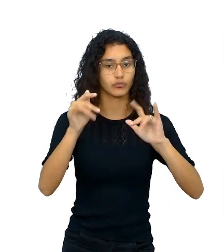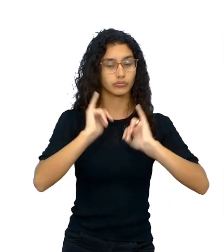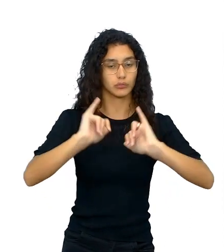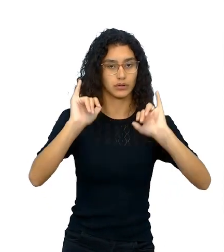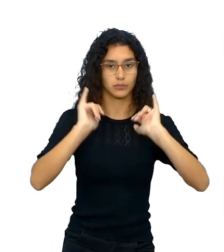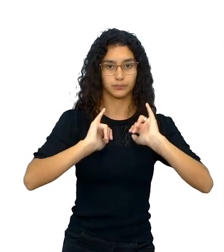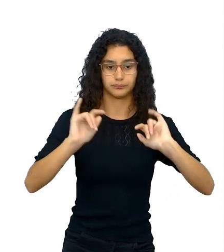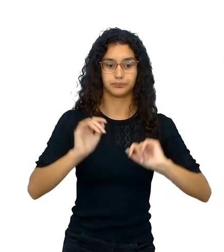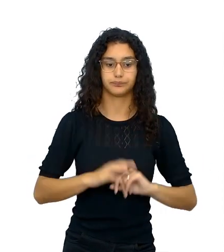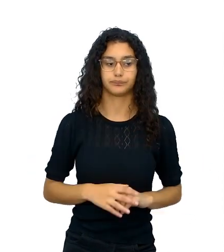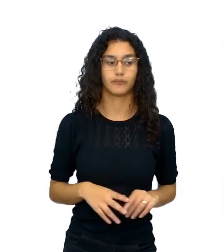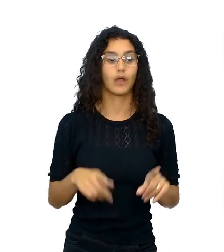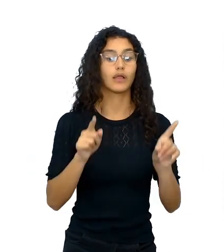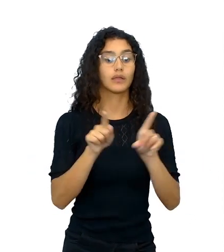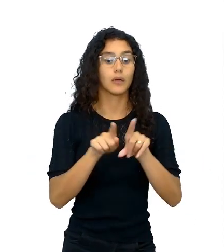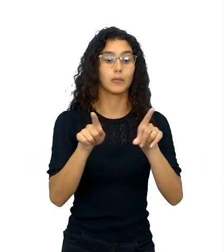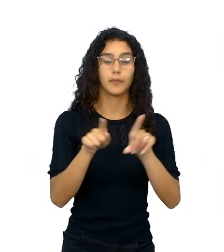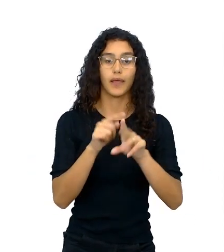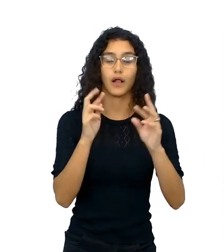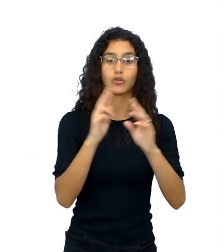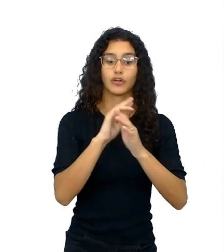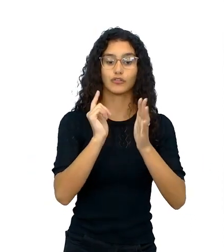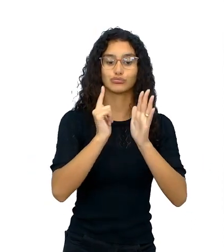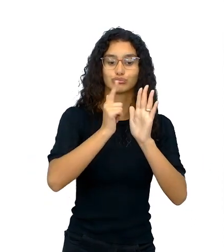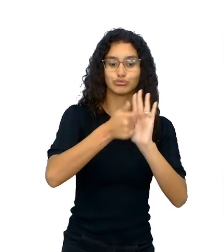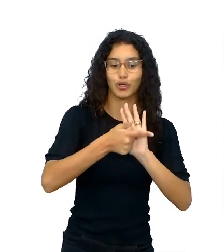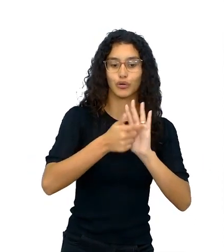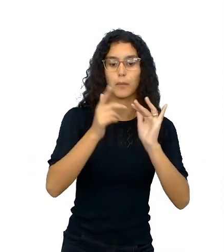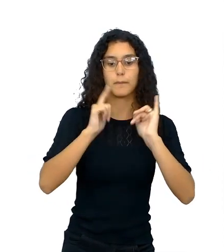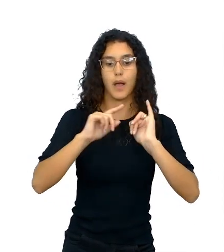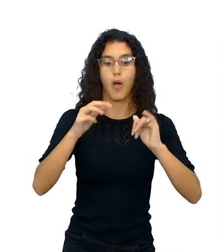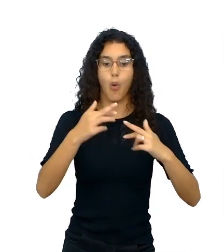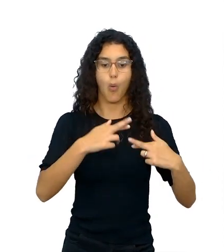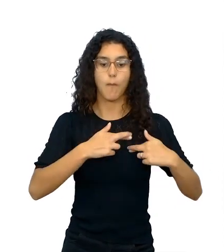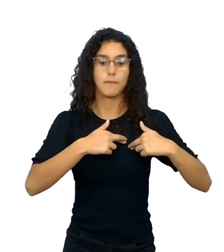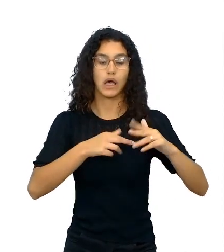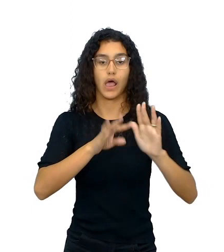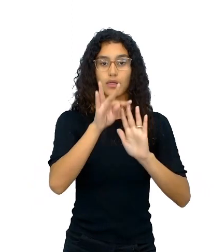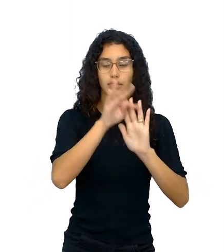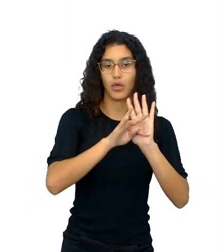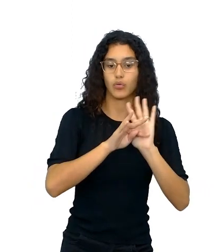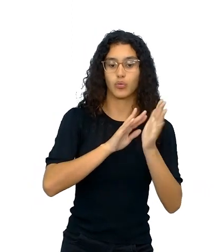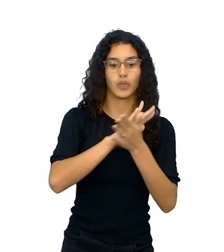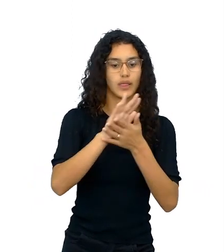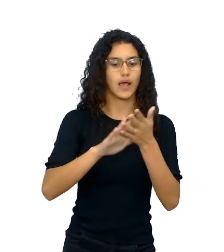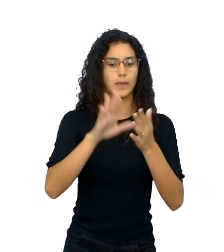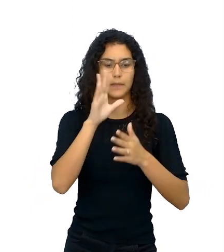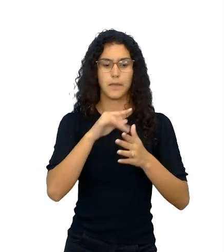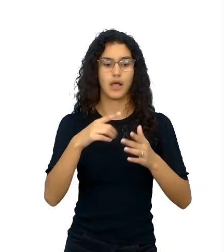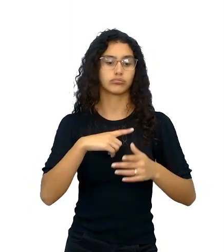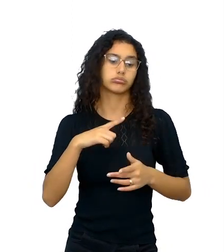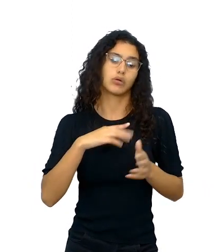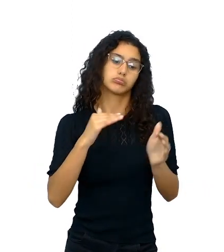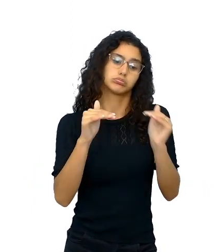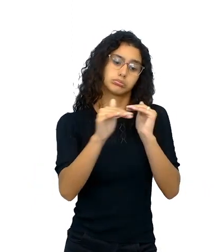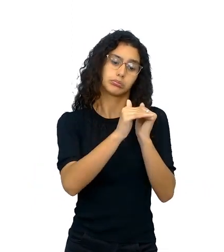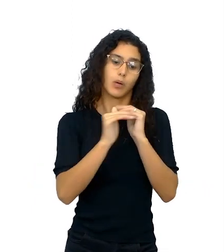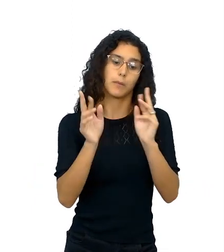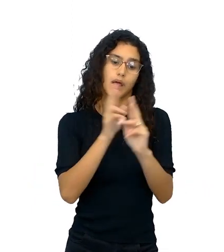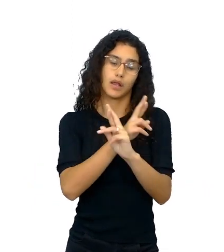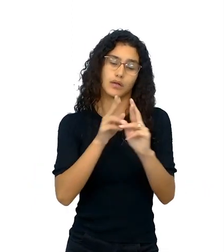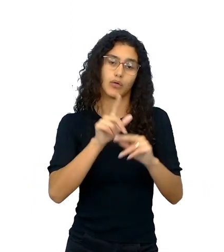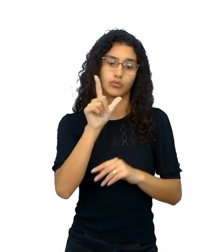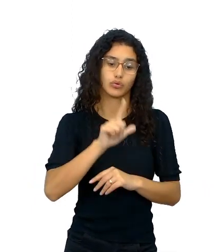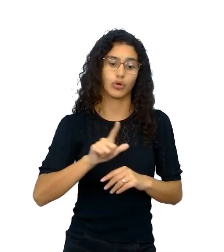diferentes informações. E relacionar o gênero literário romance a textos não literários, a fim de estabelecer uma